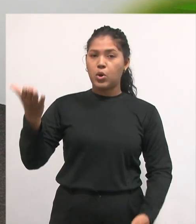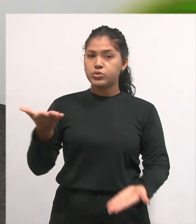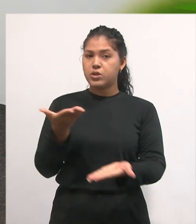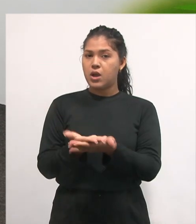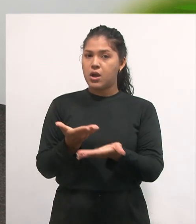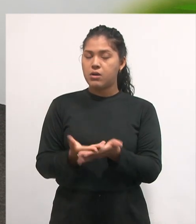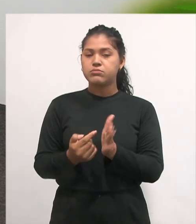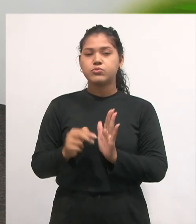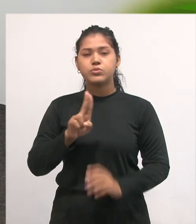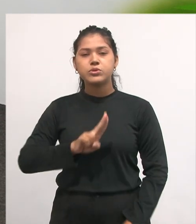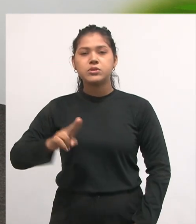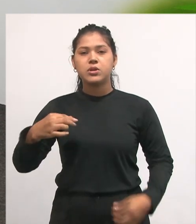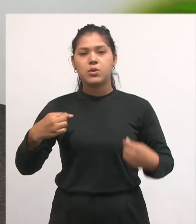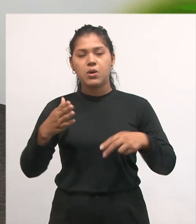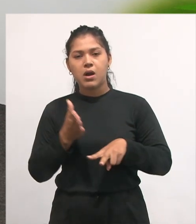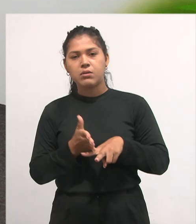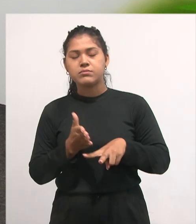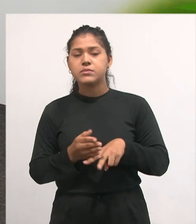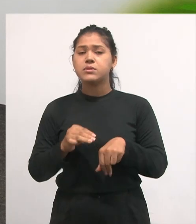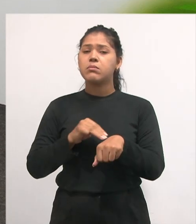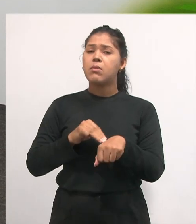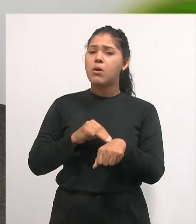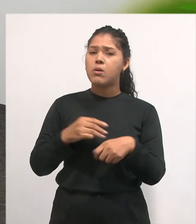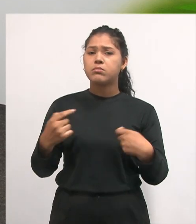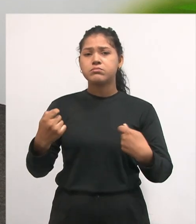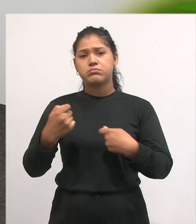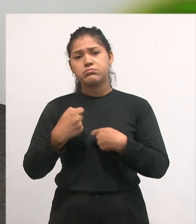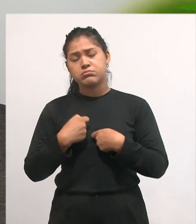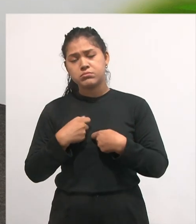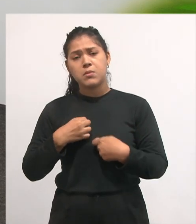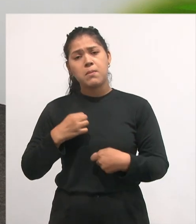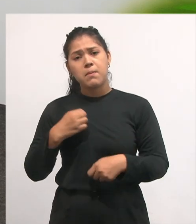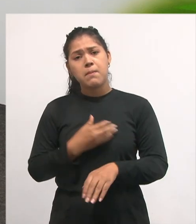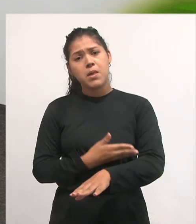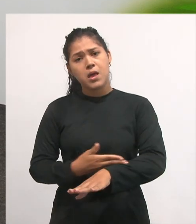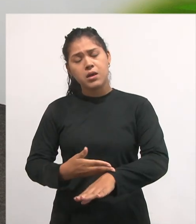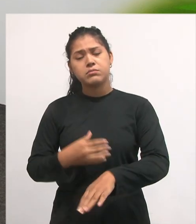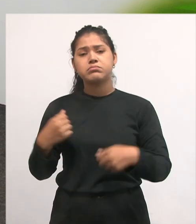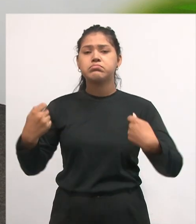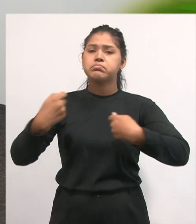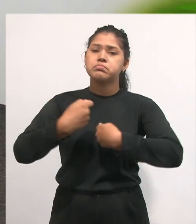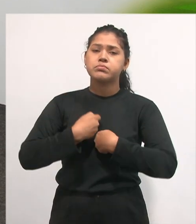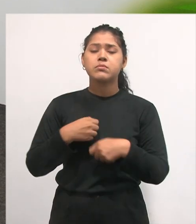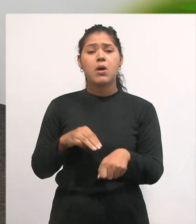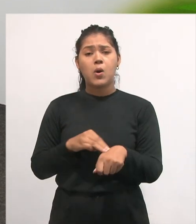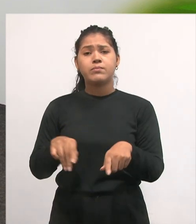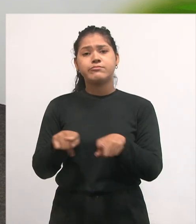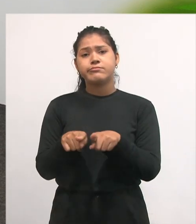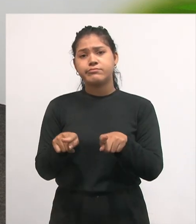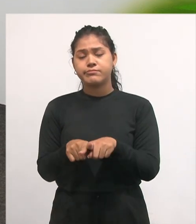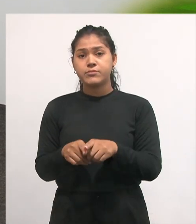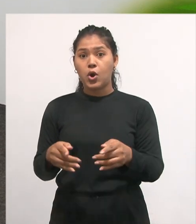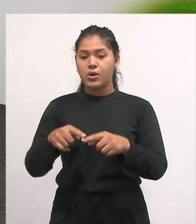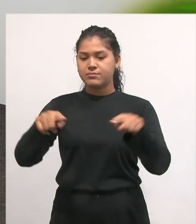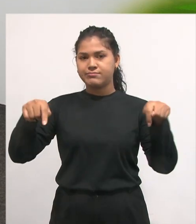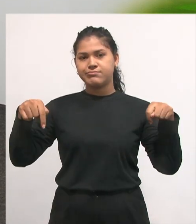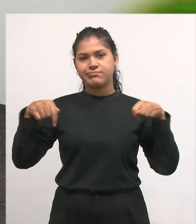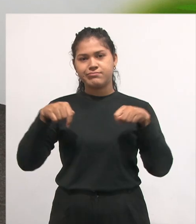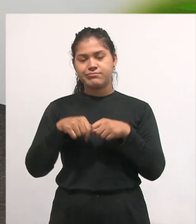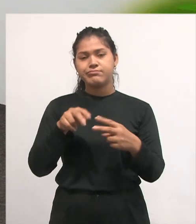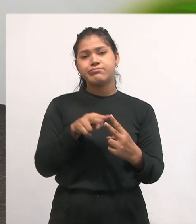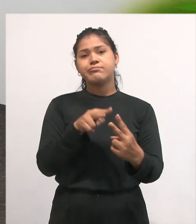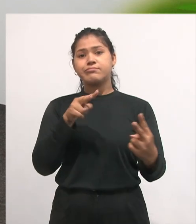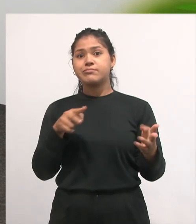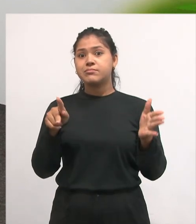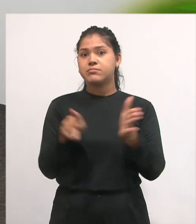uma calça marrom, uma camisa branca e um blazer marrom também. Estou no ambiente virtual do IFRO, nos